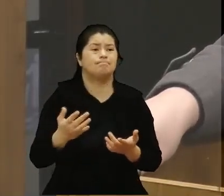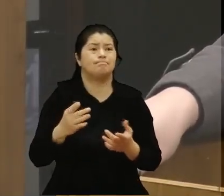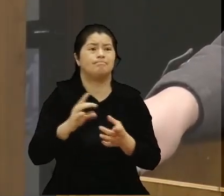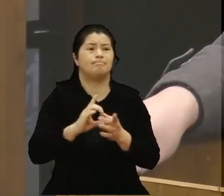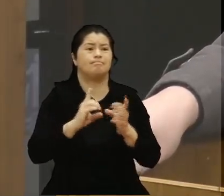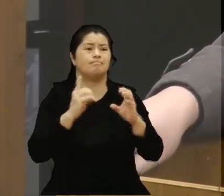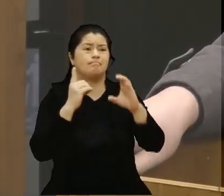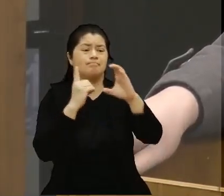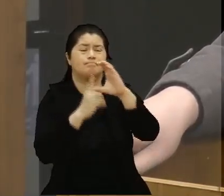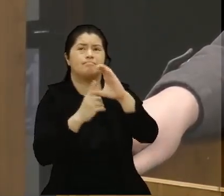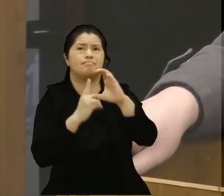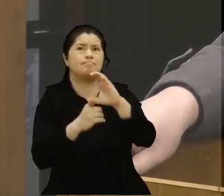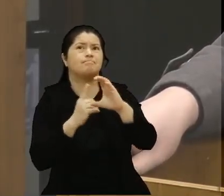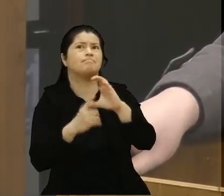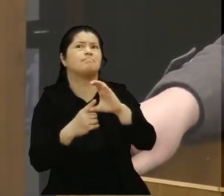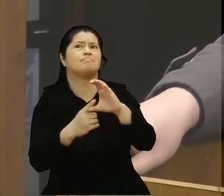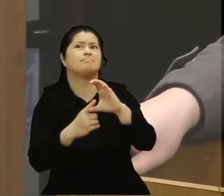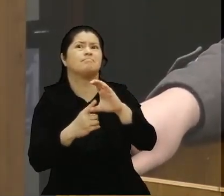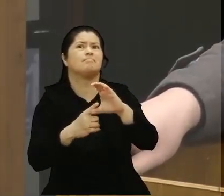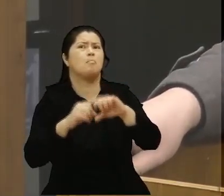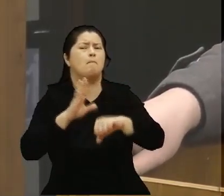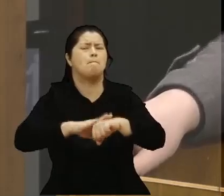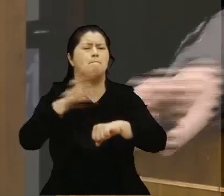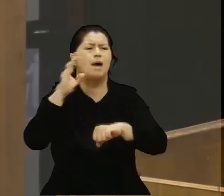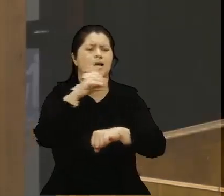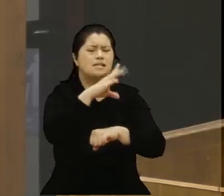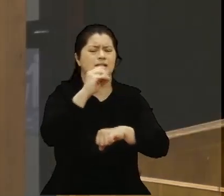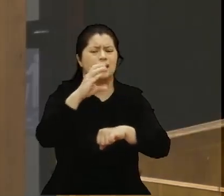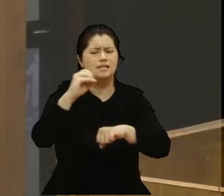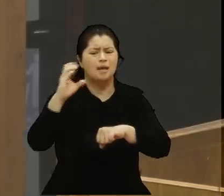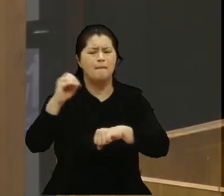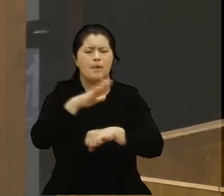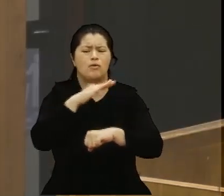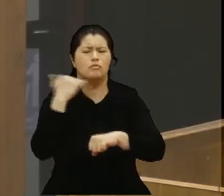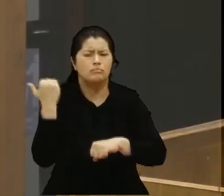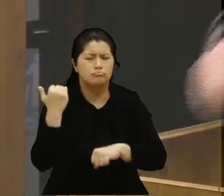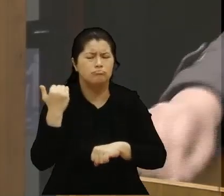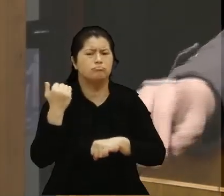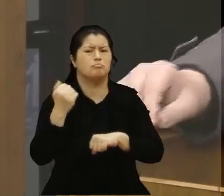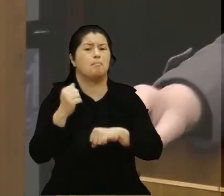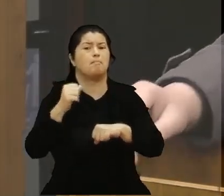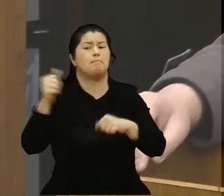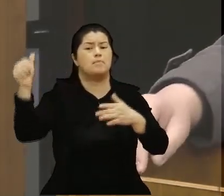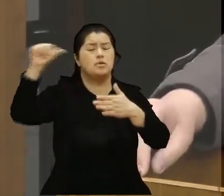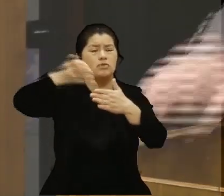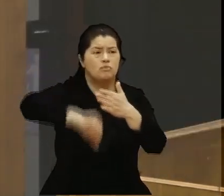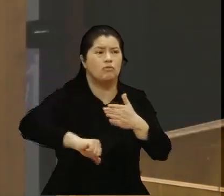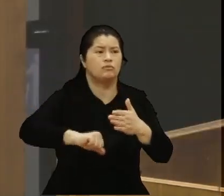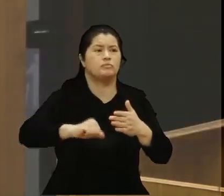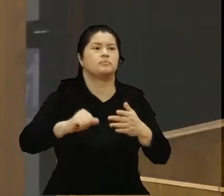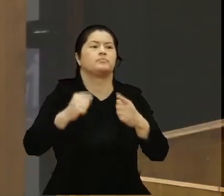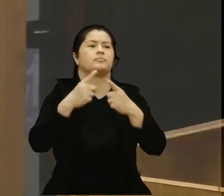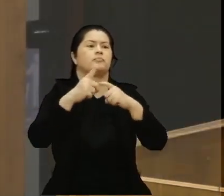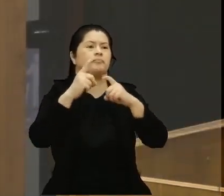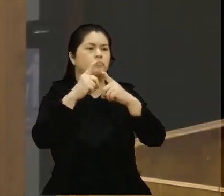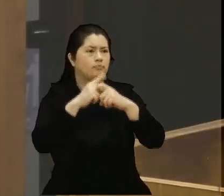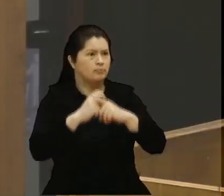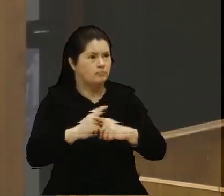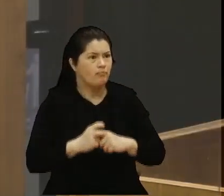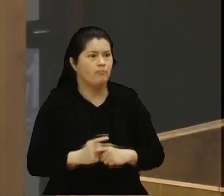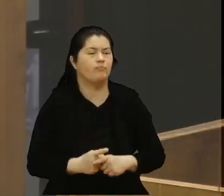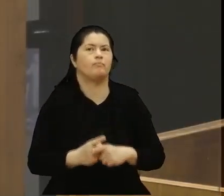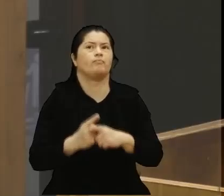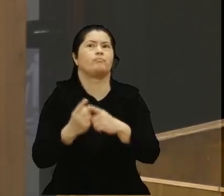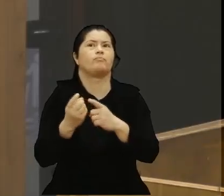como crime, um regime que matou mais de 100 milhões de pessoas. Pior do que o nazismo é o comunismo. Está registrado aqui. Pior do que o nazismo é